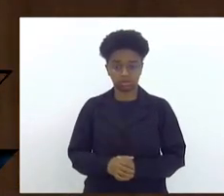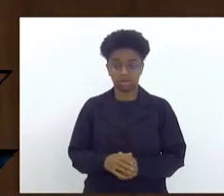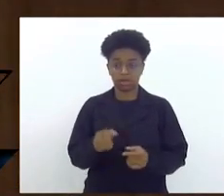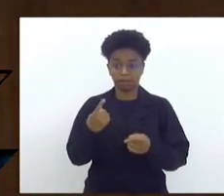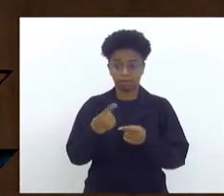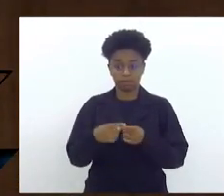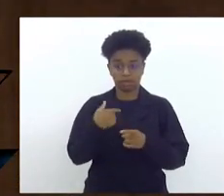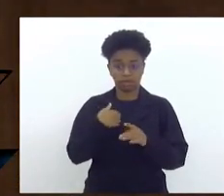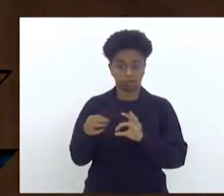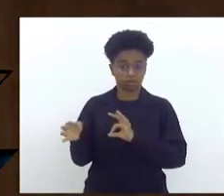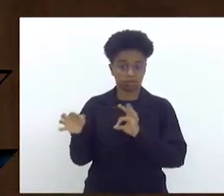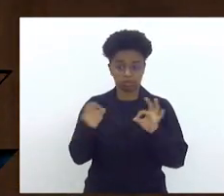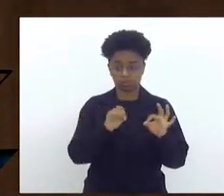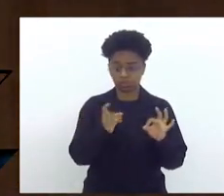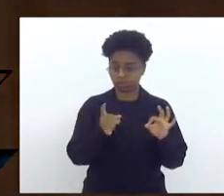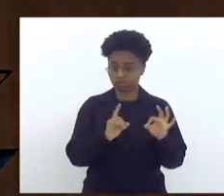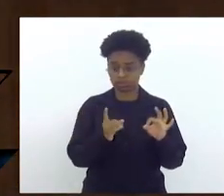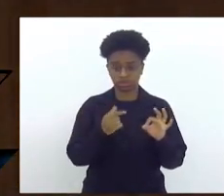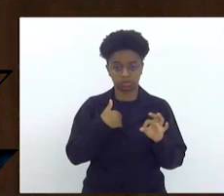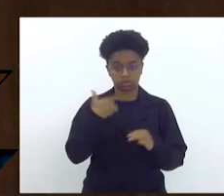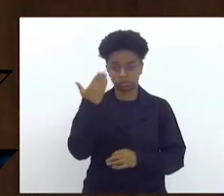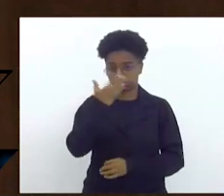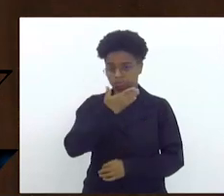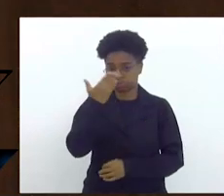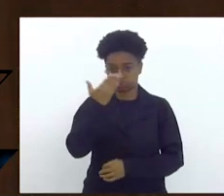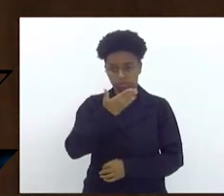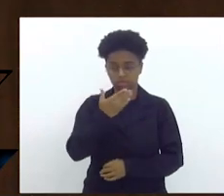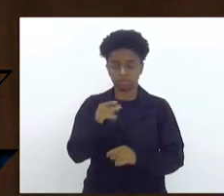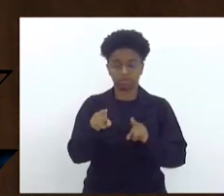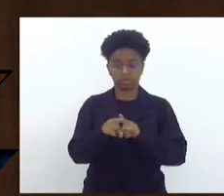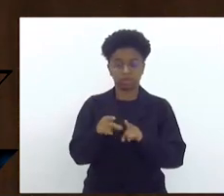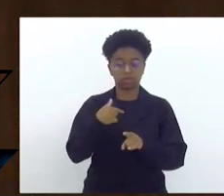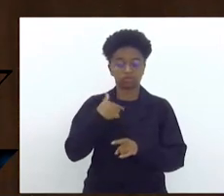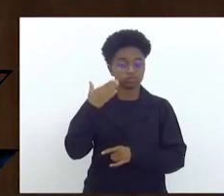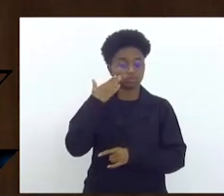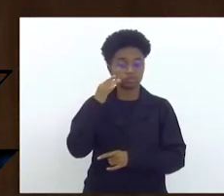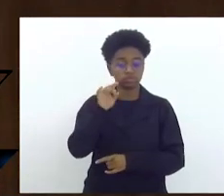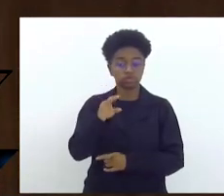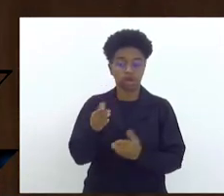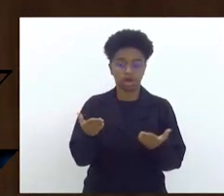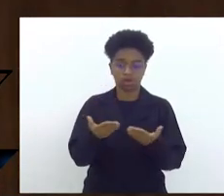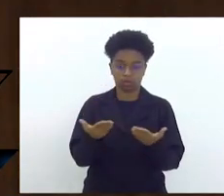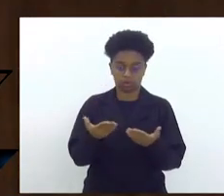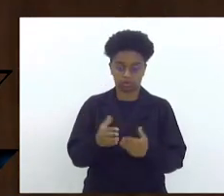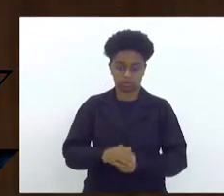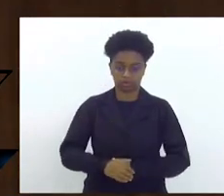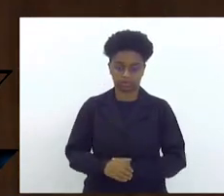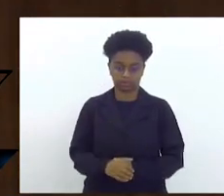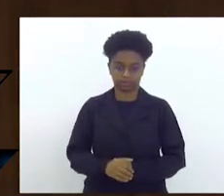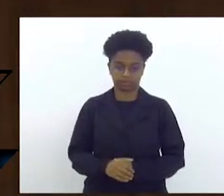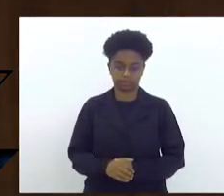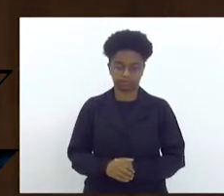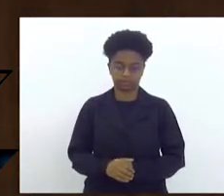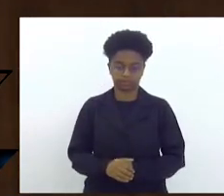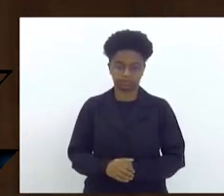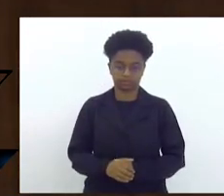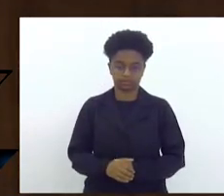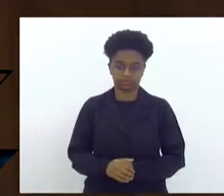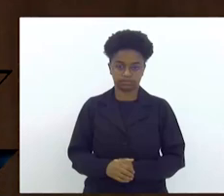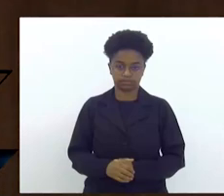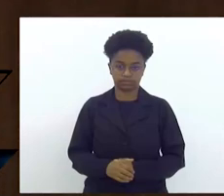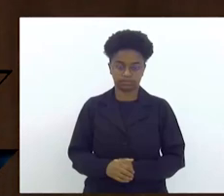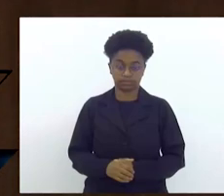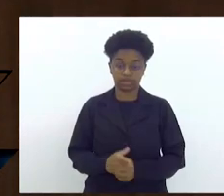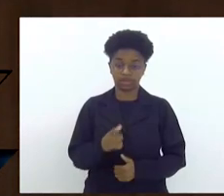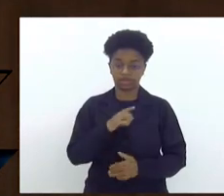assisti não vi e tô tomando conhecimento dos fatos agora diz